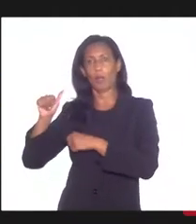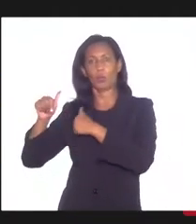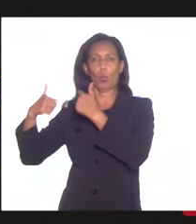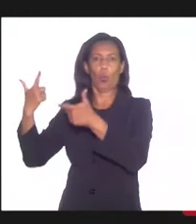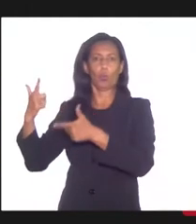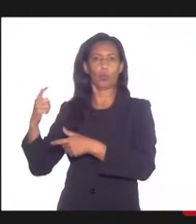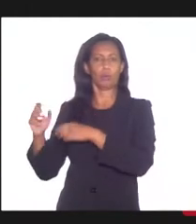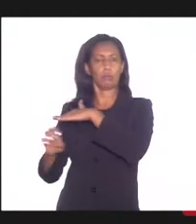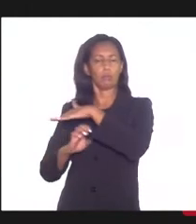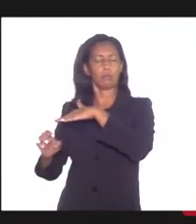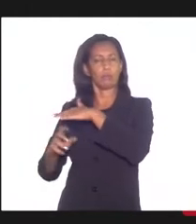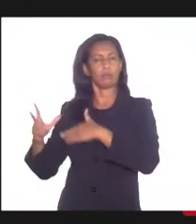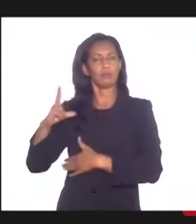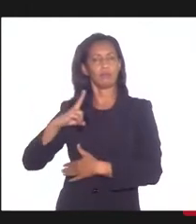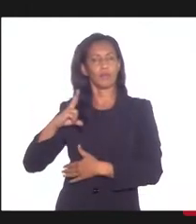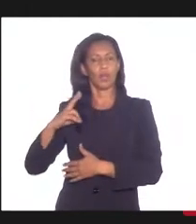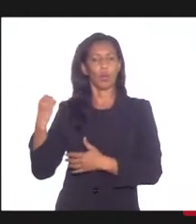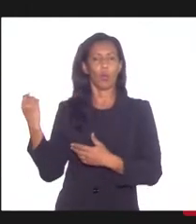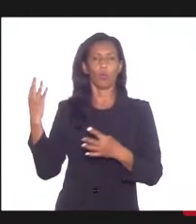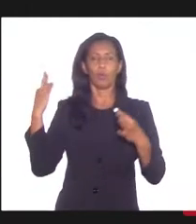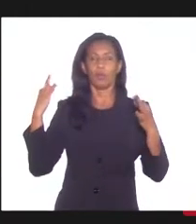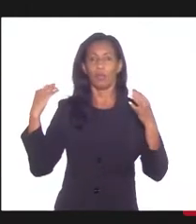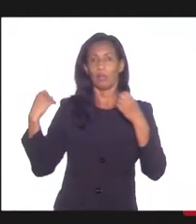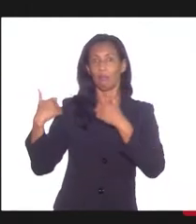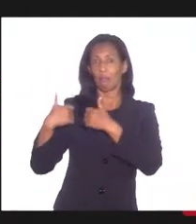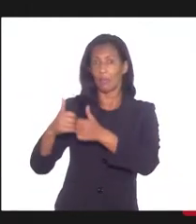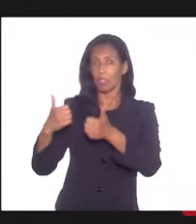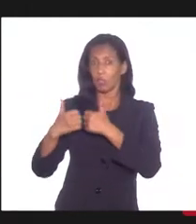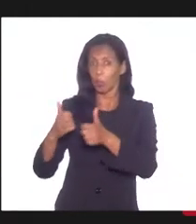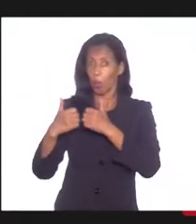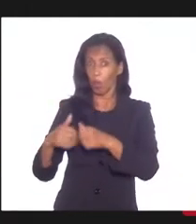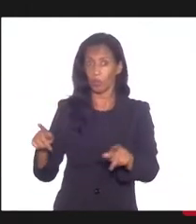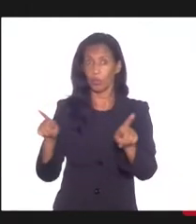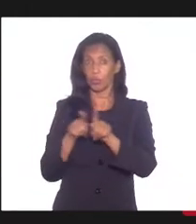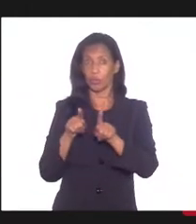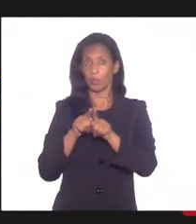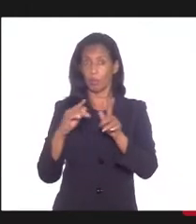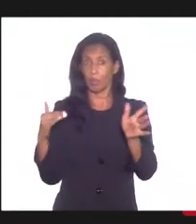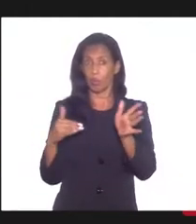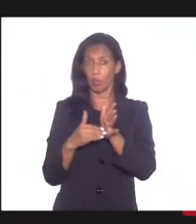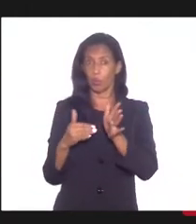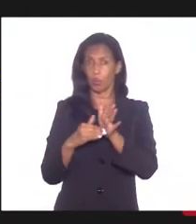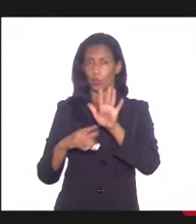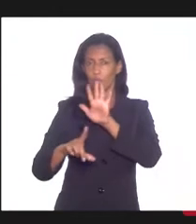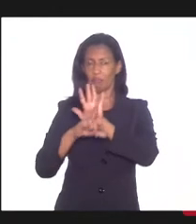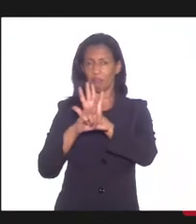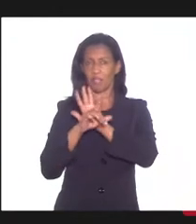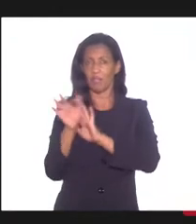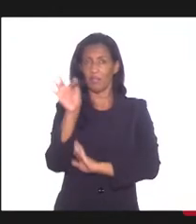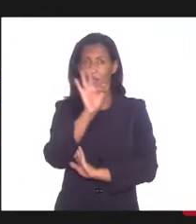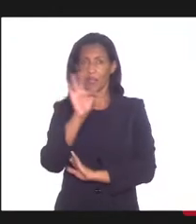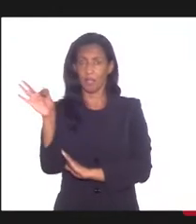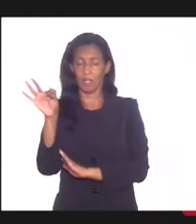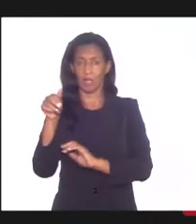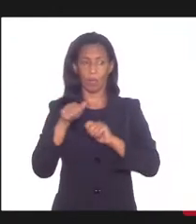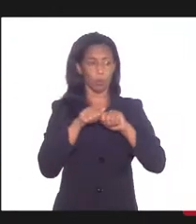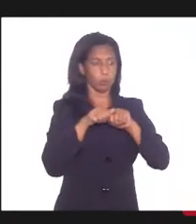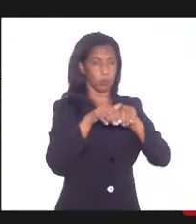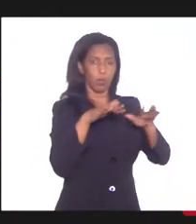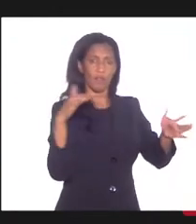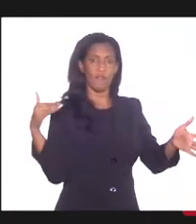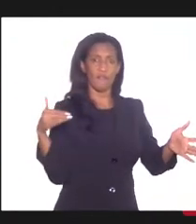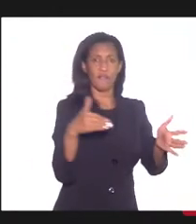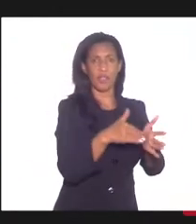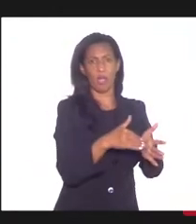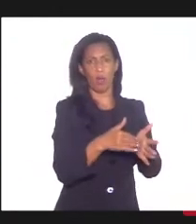privada, a questão do transporte, que é muito focado na última legislação federal, e a distribuição final, que eu